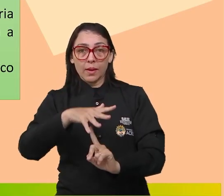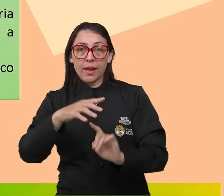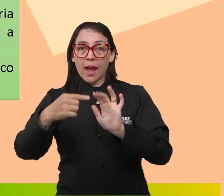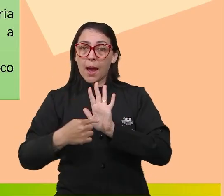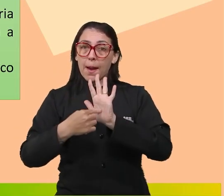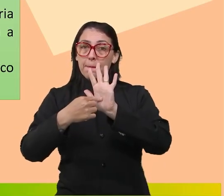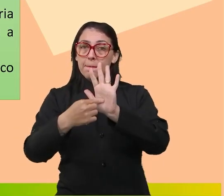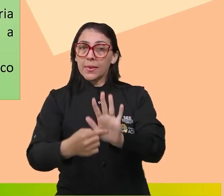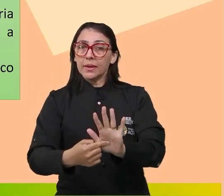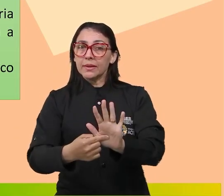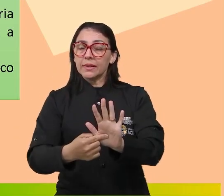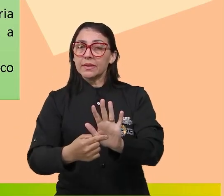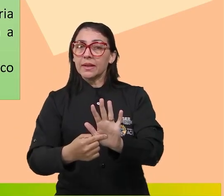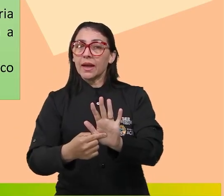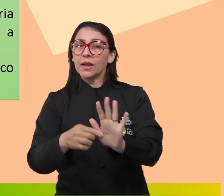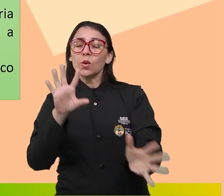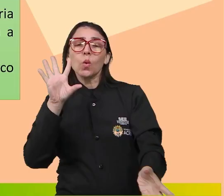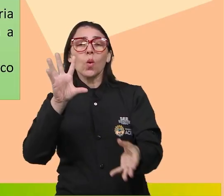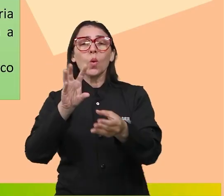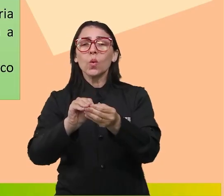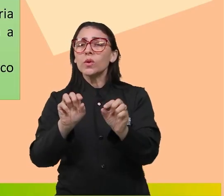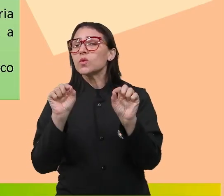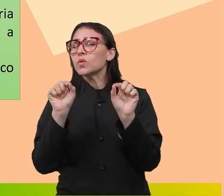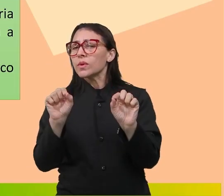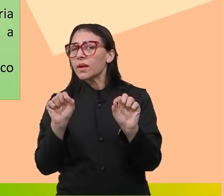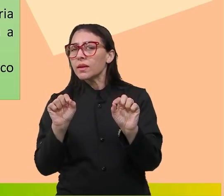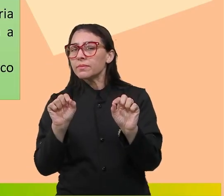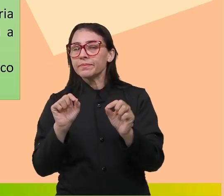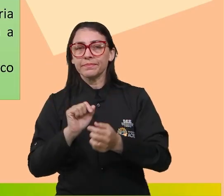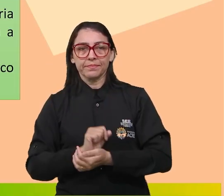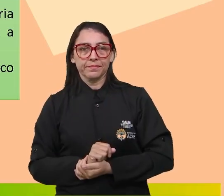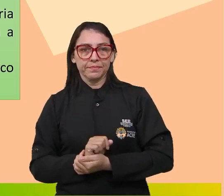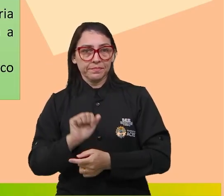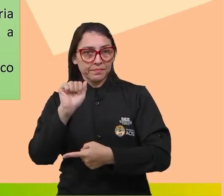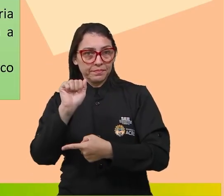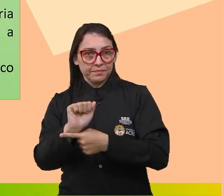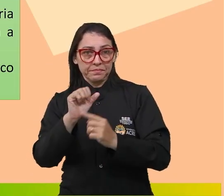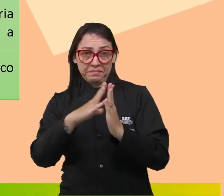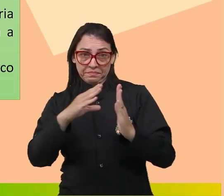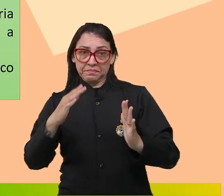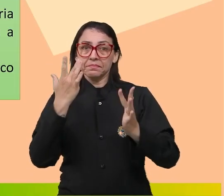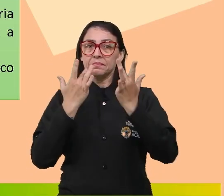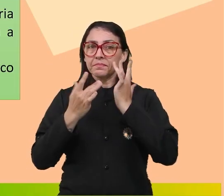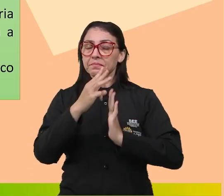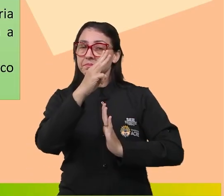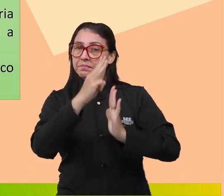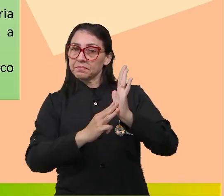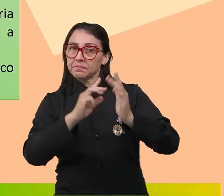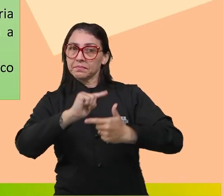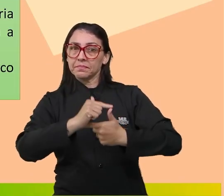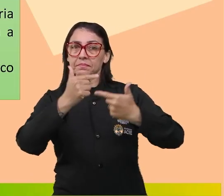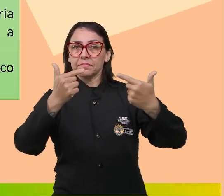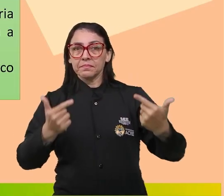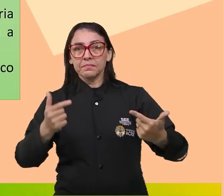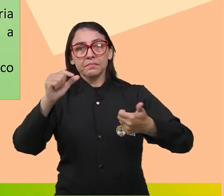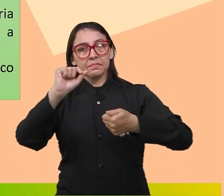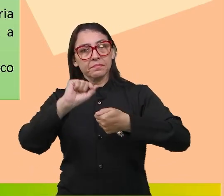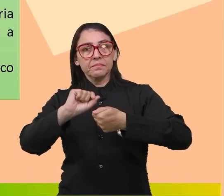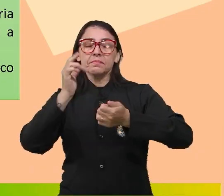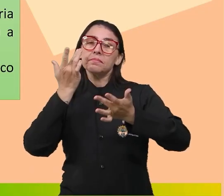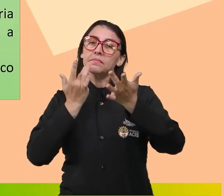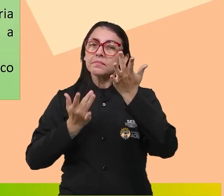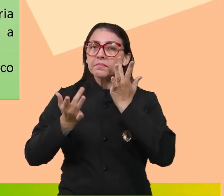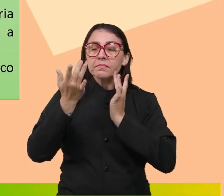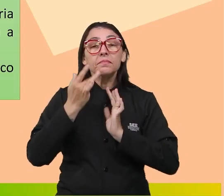do oprimidos apresentadas, conclui-se que, letra A, esse modelo teatral é um